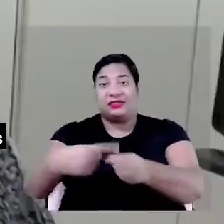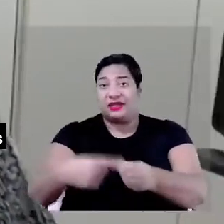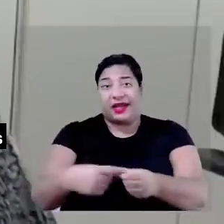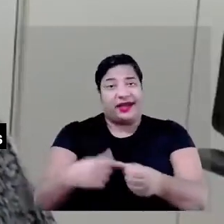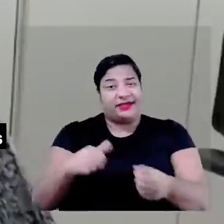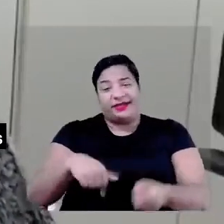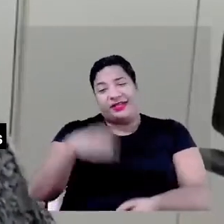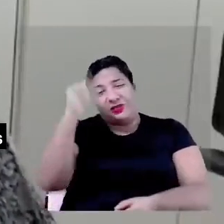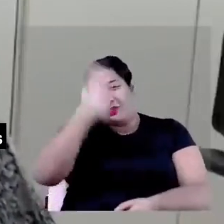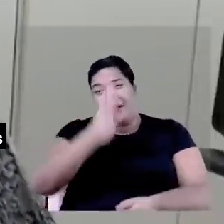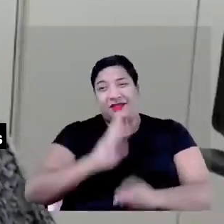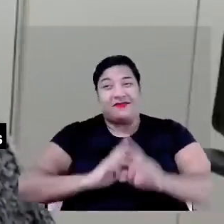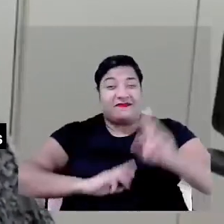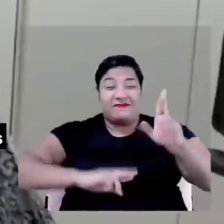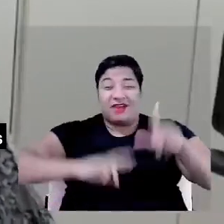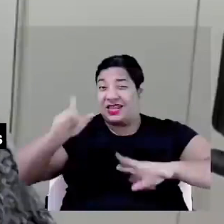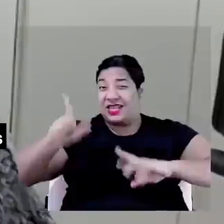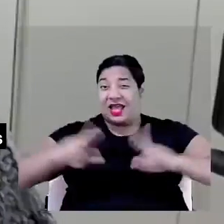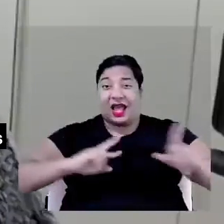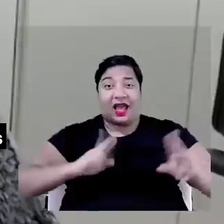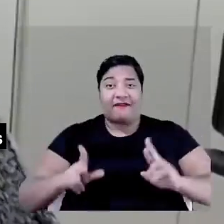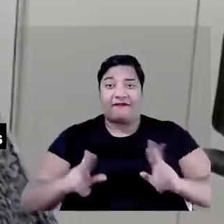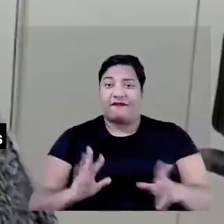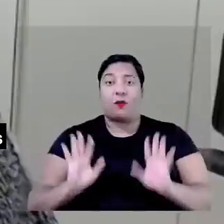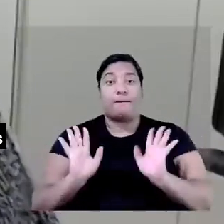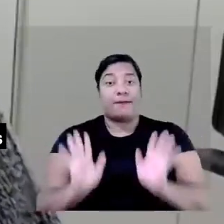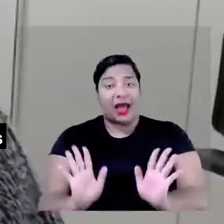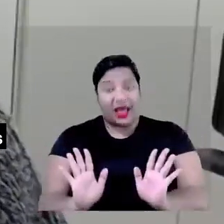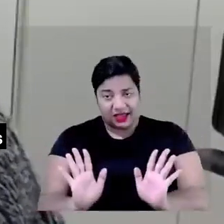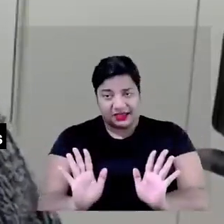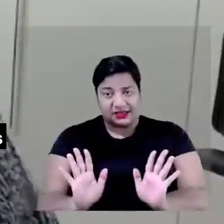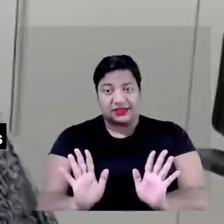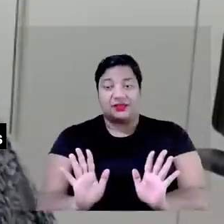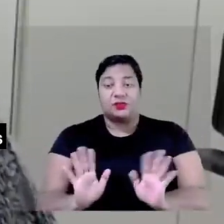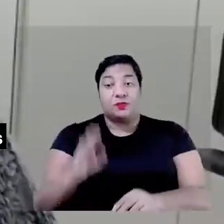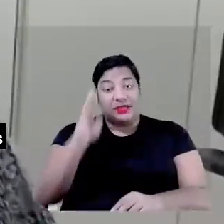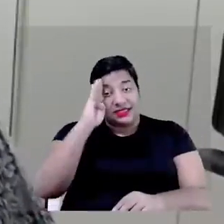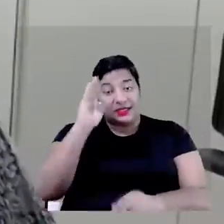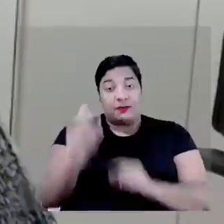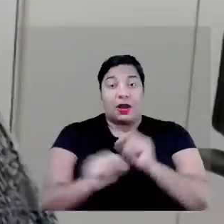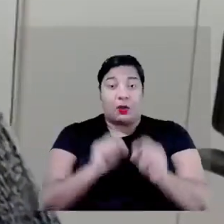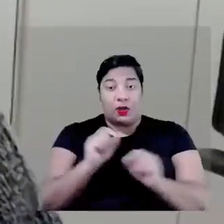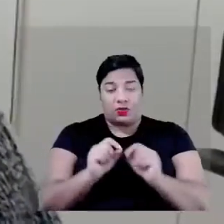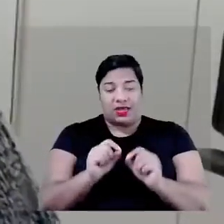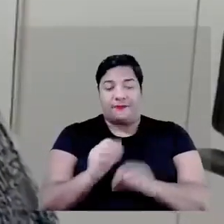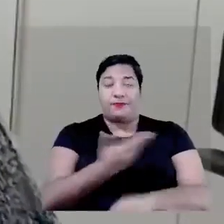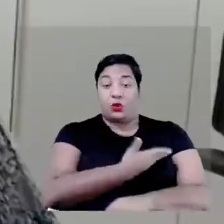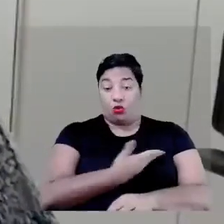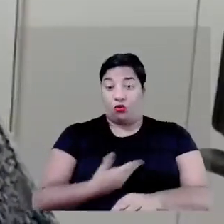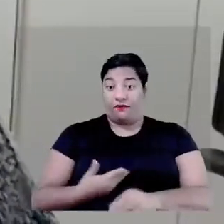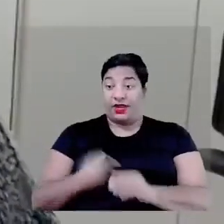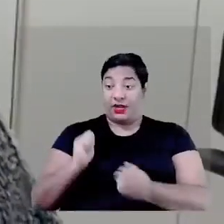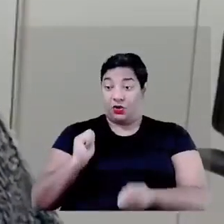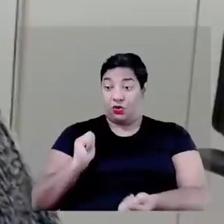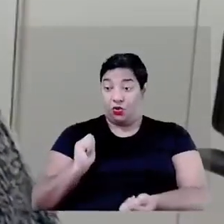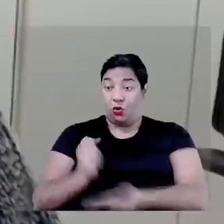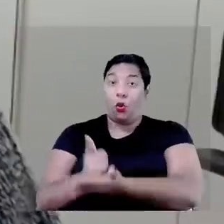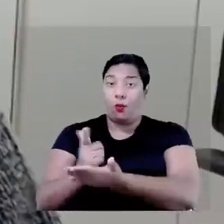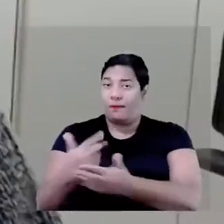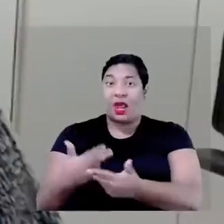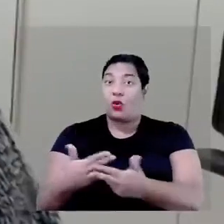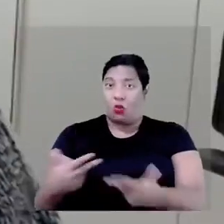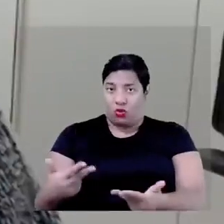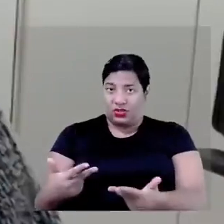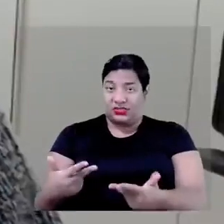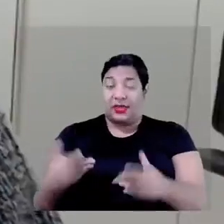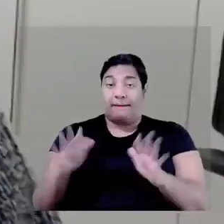que, independentemente, né, dessas diferenças, o uso do poder de compra público em prol da sustentabilidade não